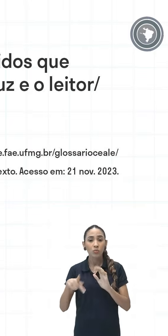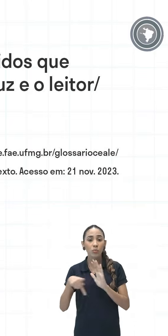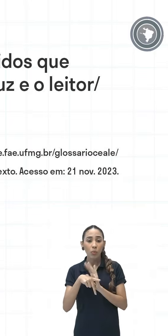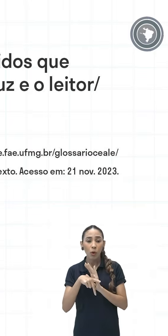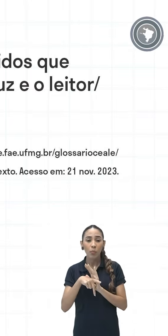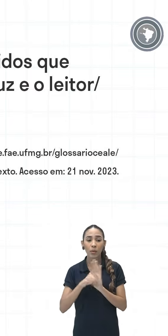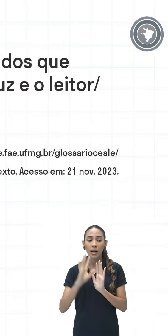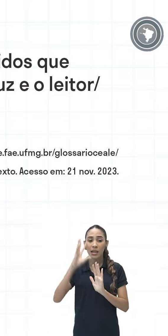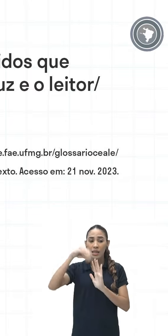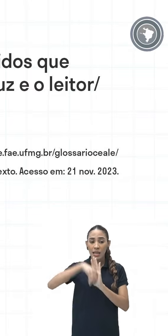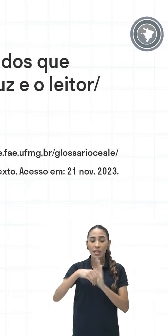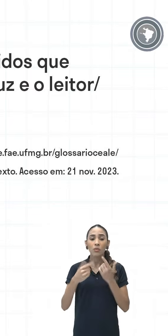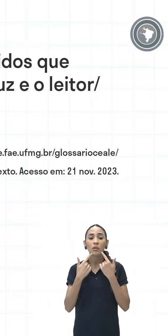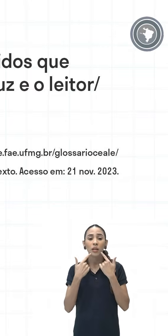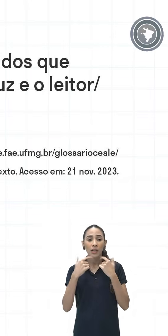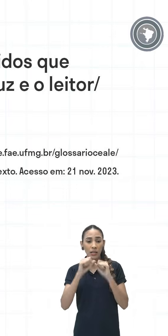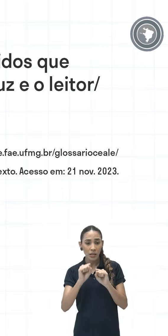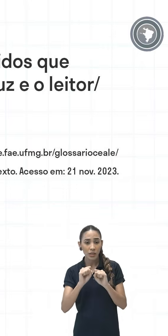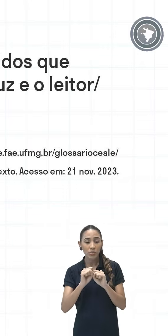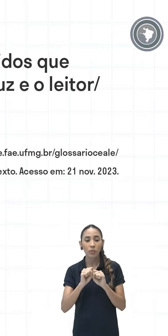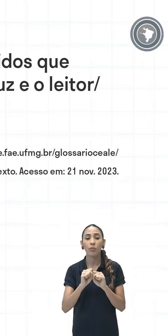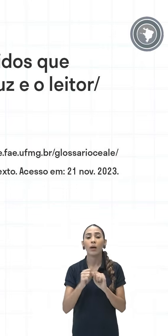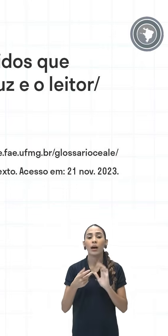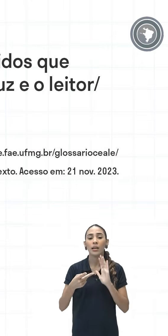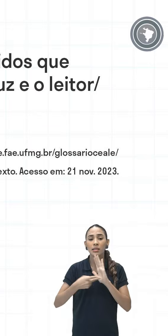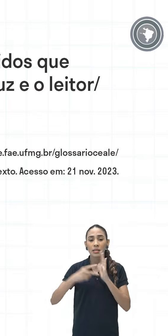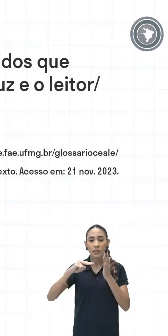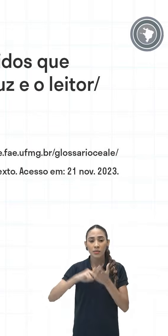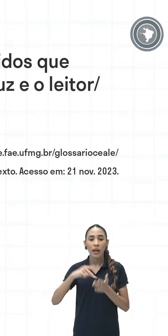da língua, unidade linguística de sentidos que